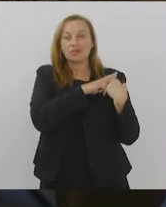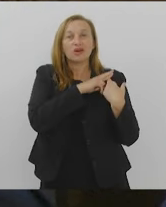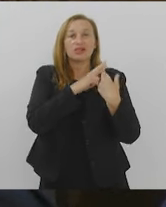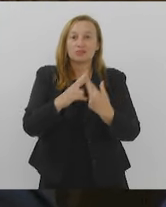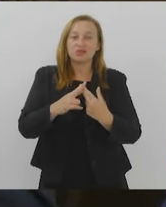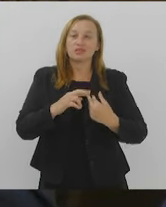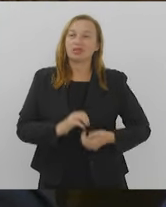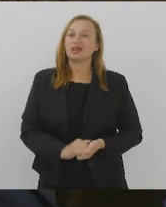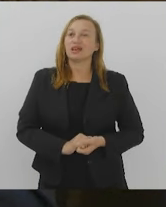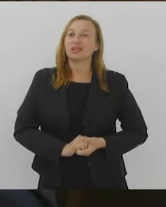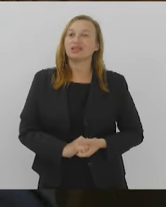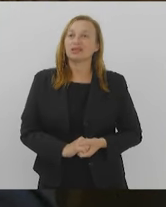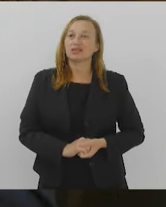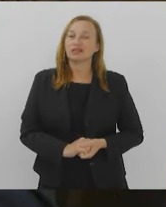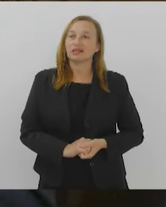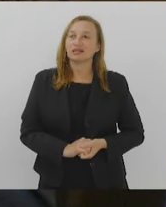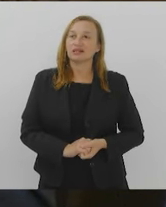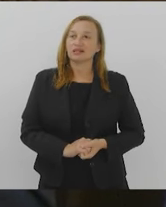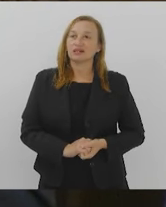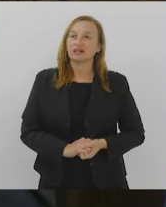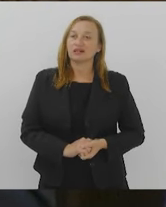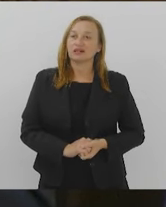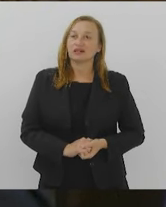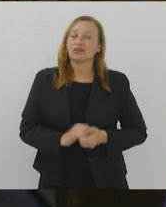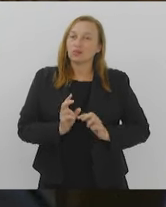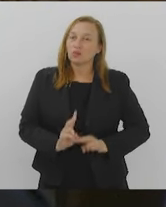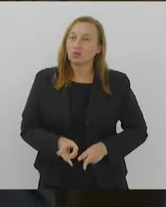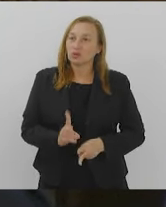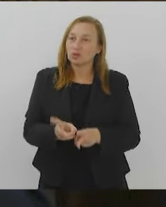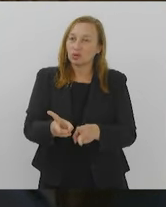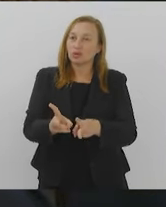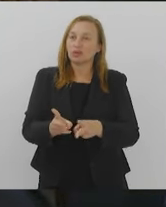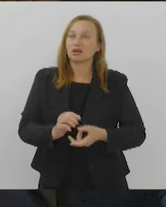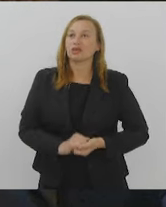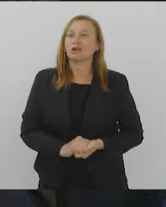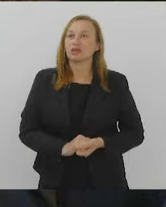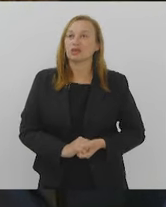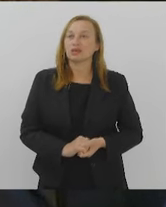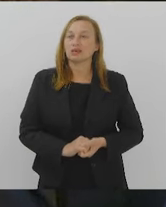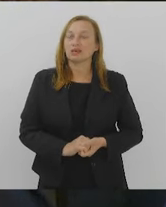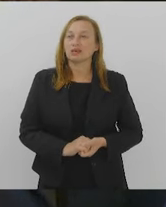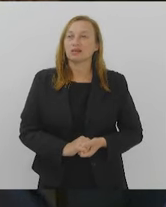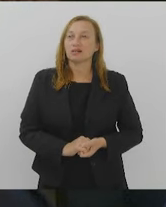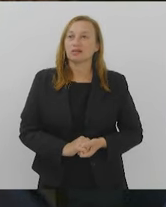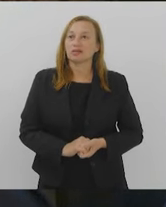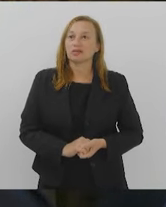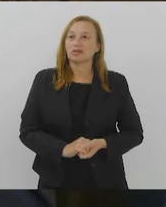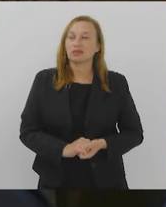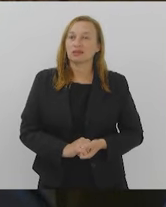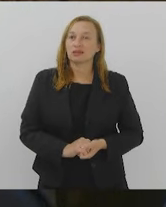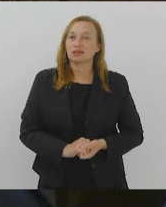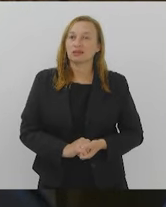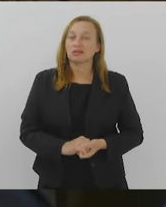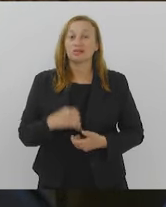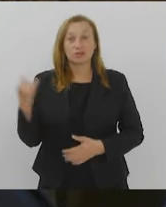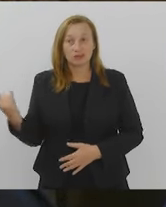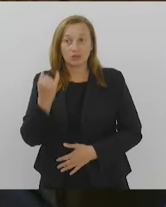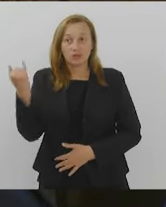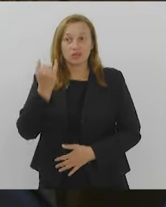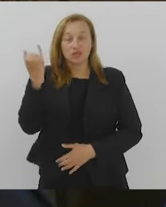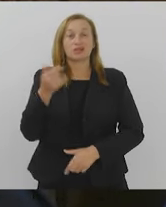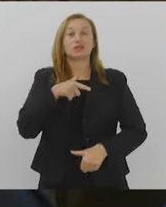responsabilidade de darmos continuidade a este tão importante